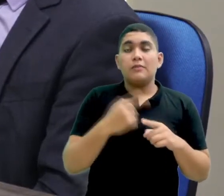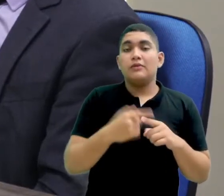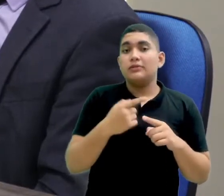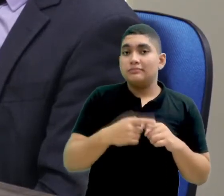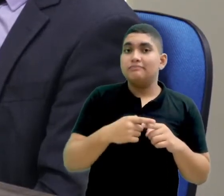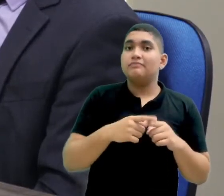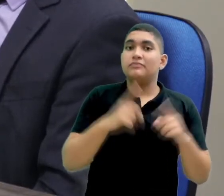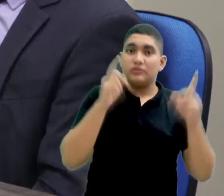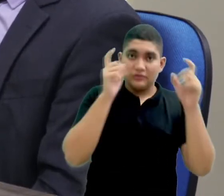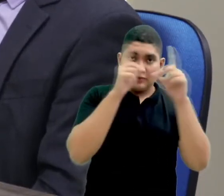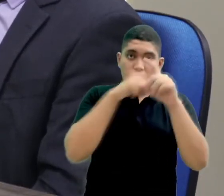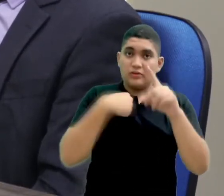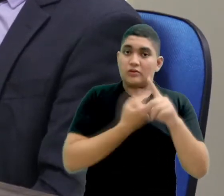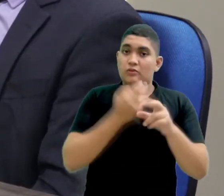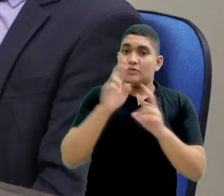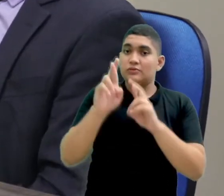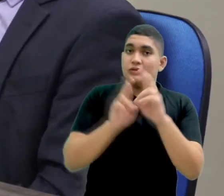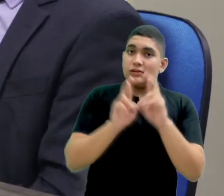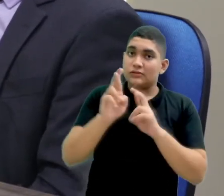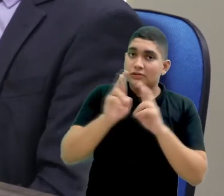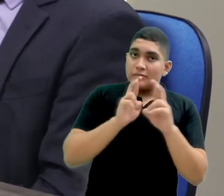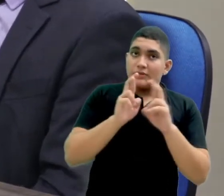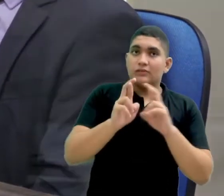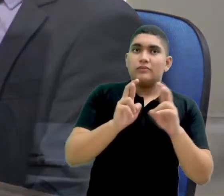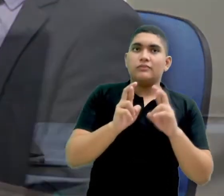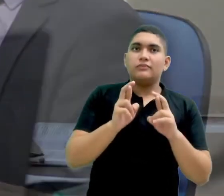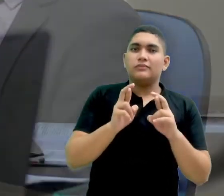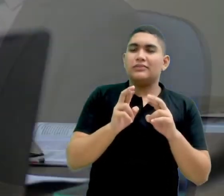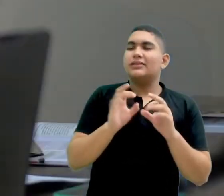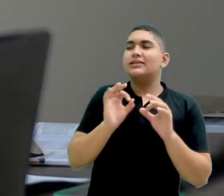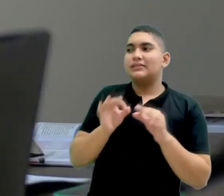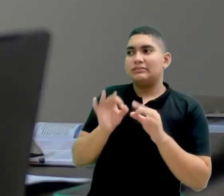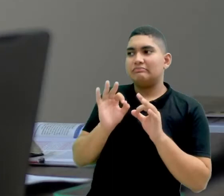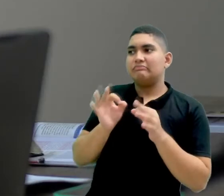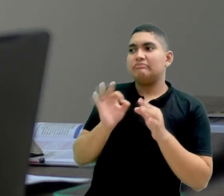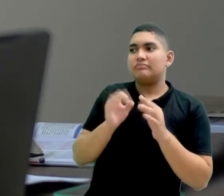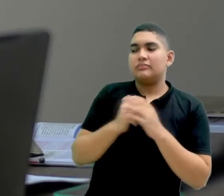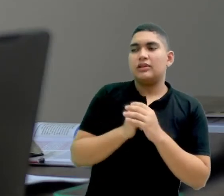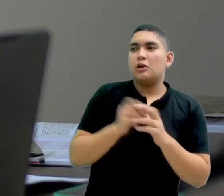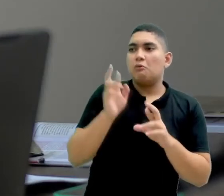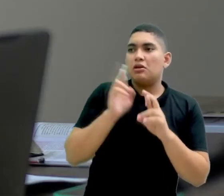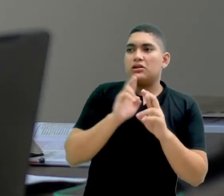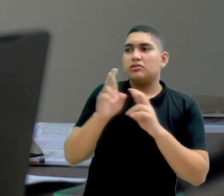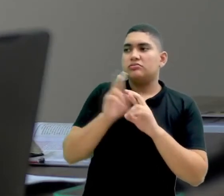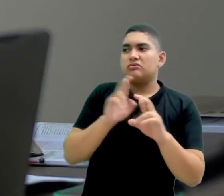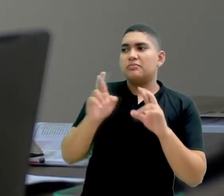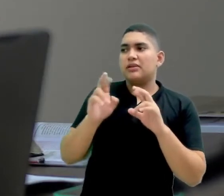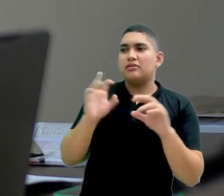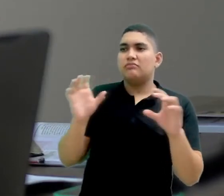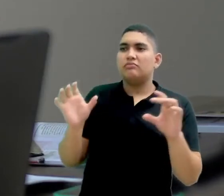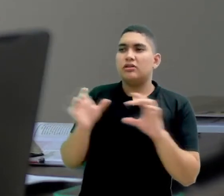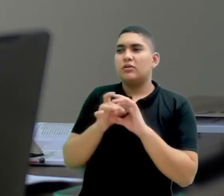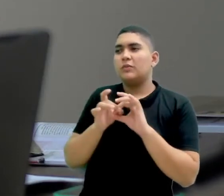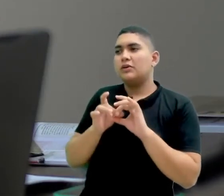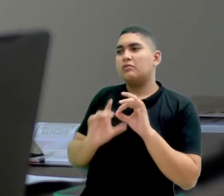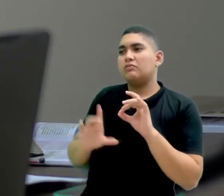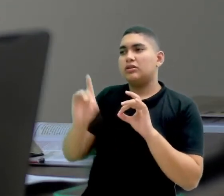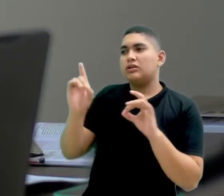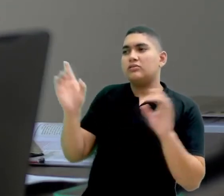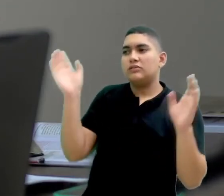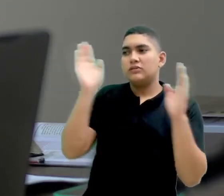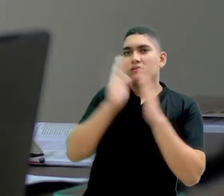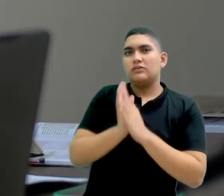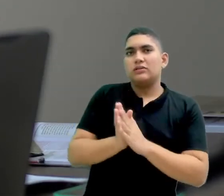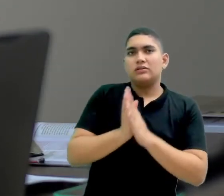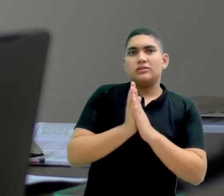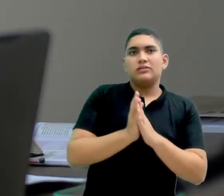nosso relacionamento. Isso, exatamente, essa questão do relacionamento, da comunhão com Deus, a adoração, né?